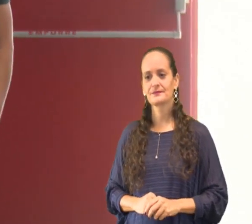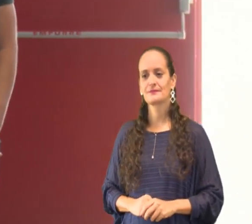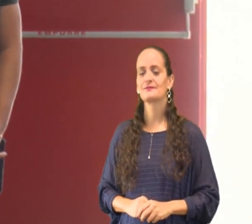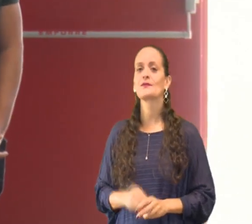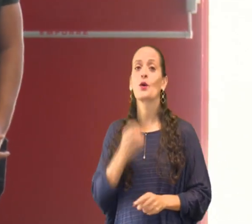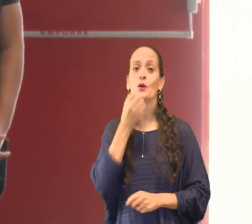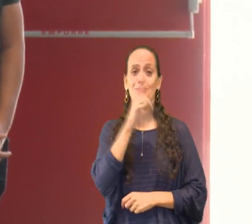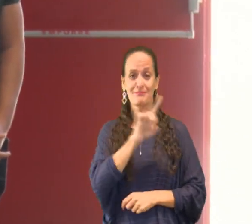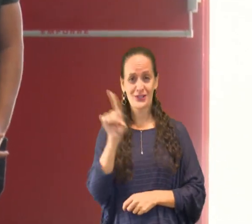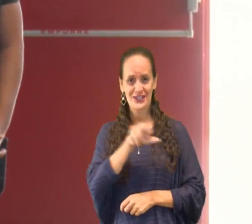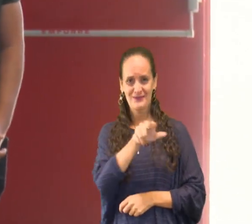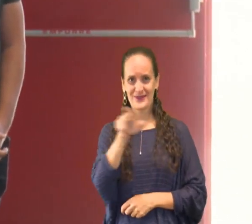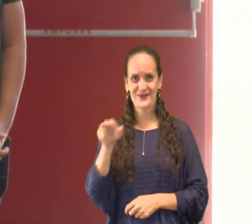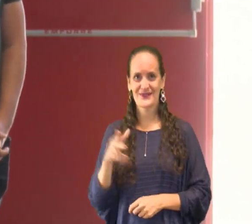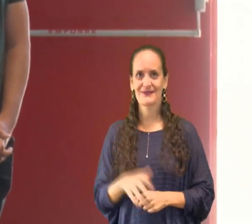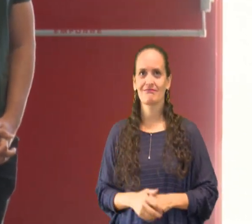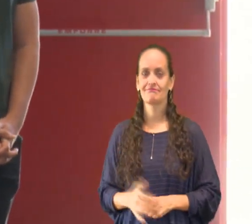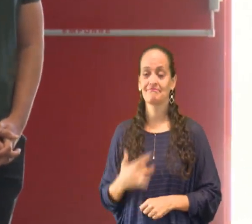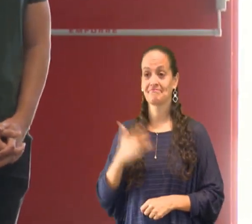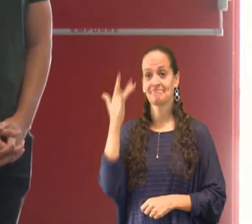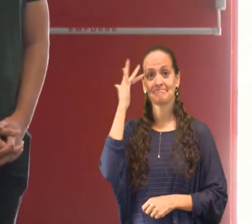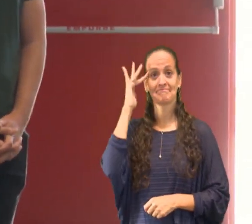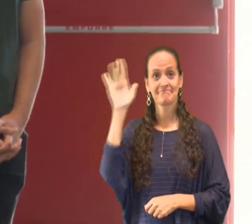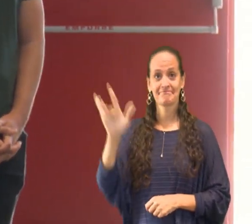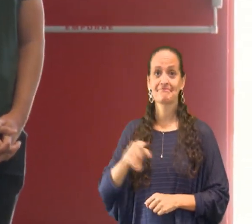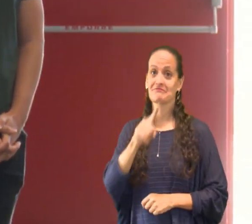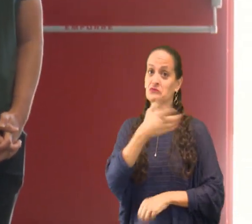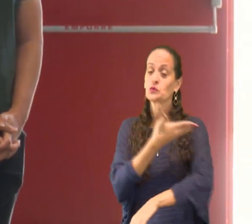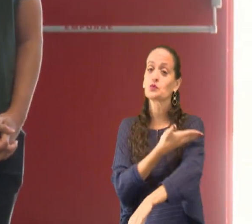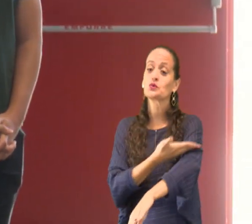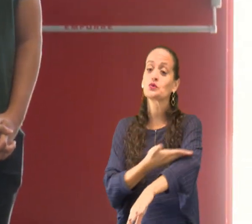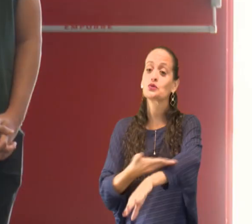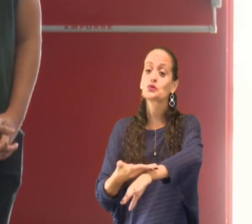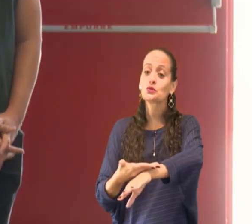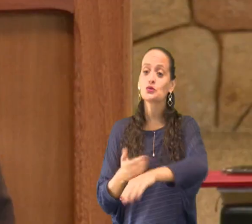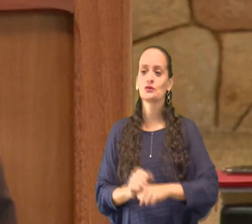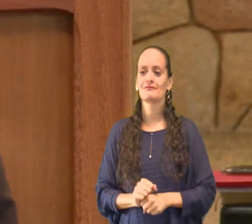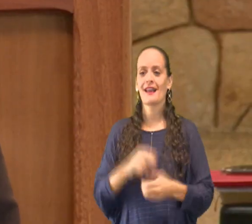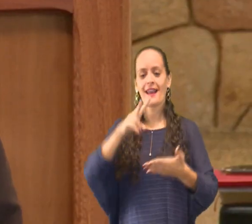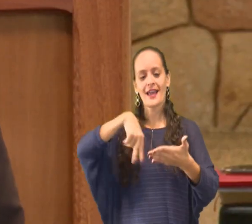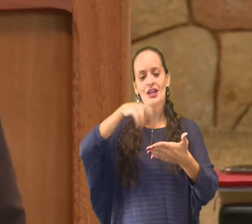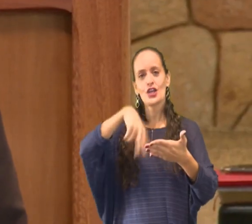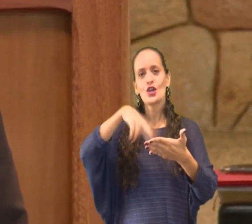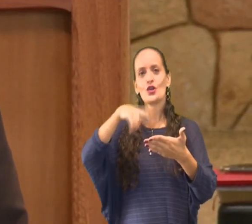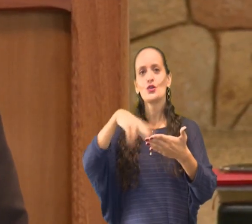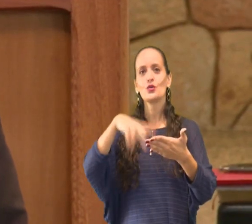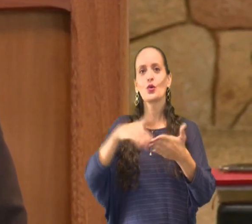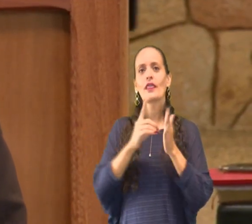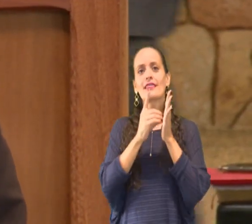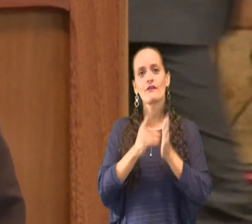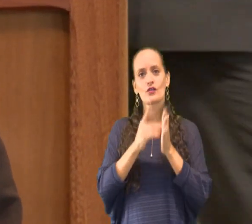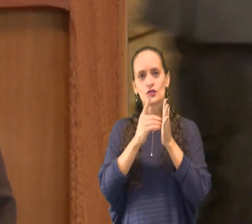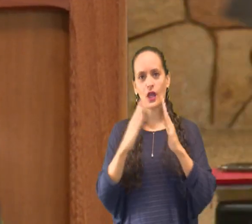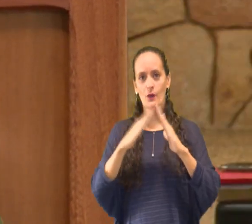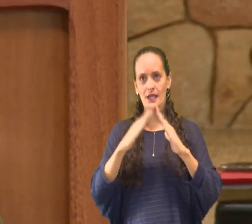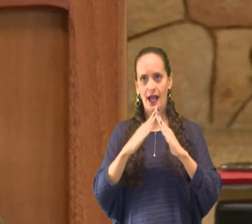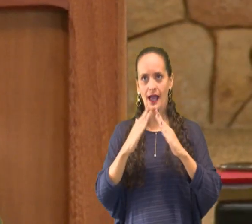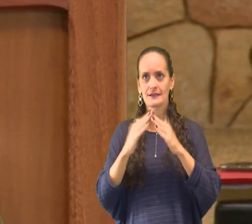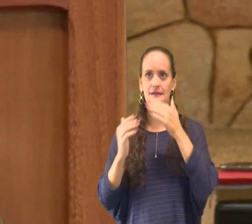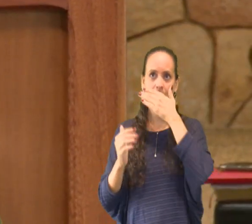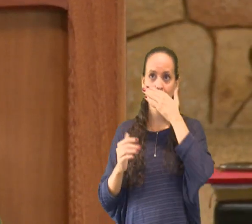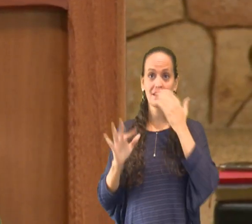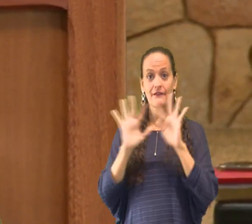Bom dia, irmãos. Não sei quantos têm o hábito de fazerem leituras devocionais em casa,